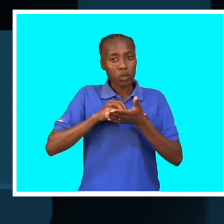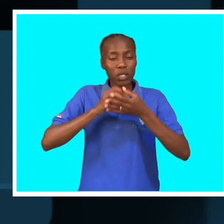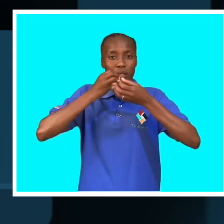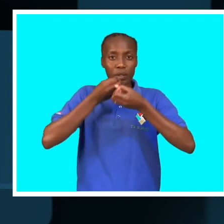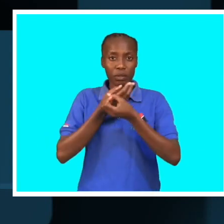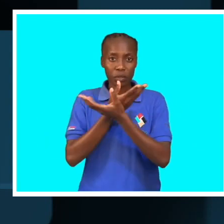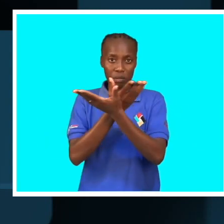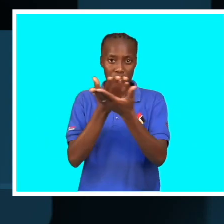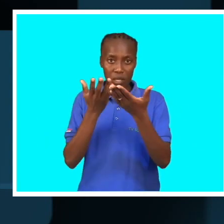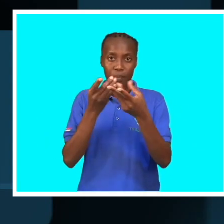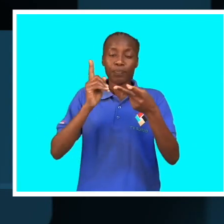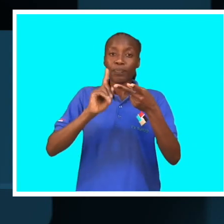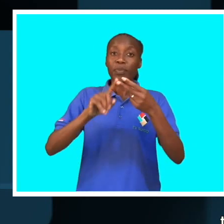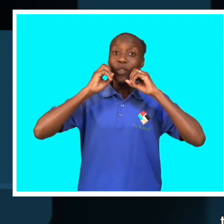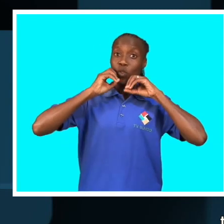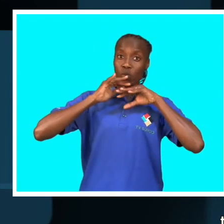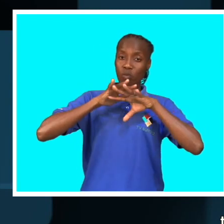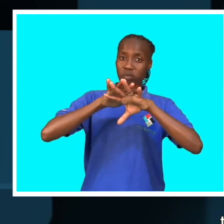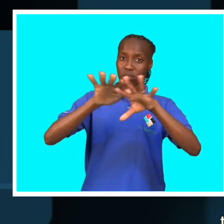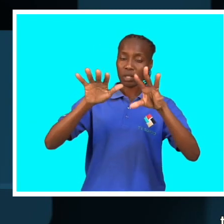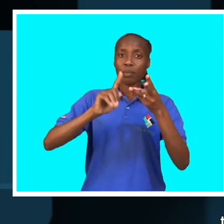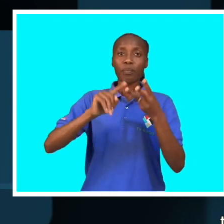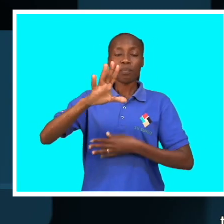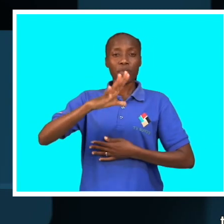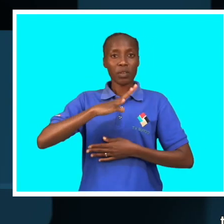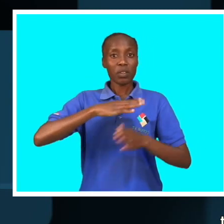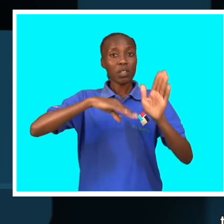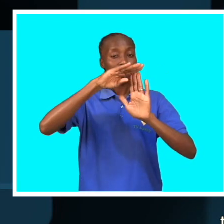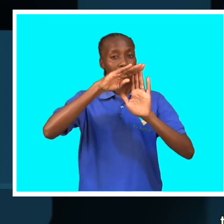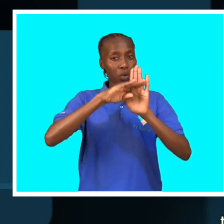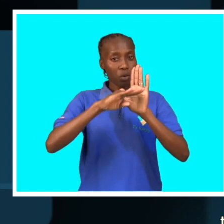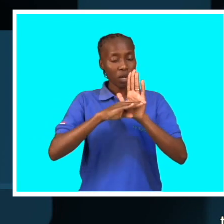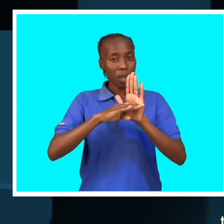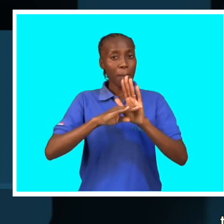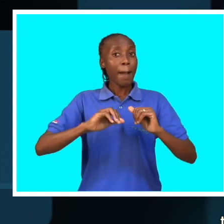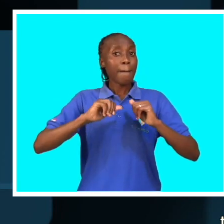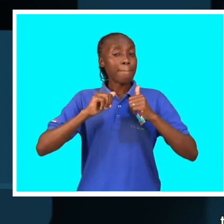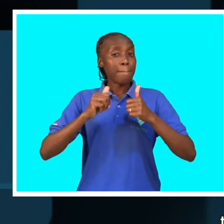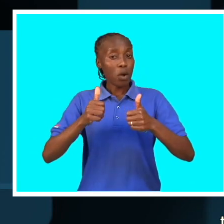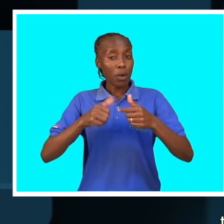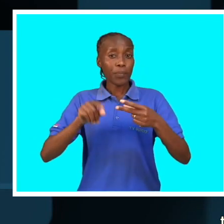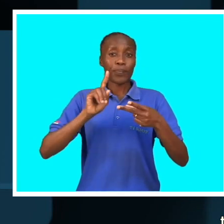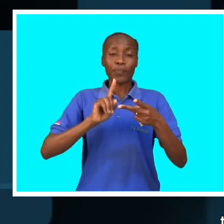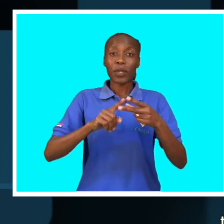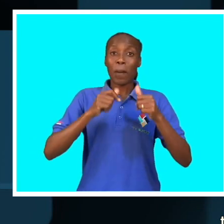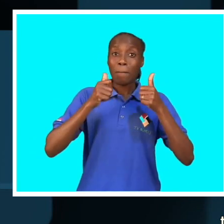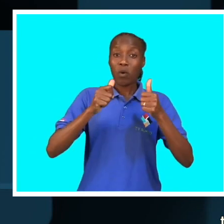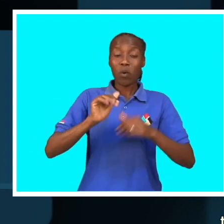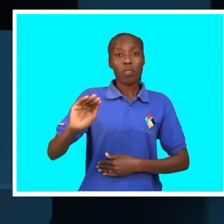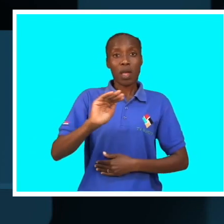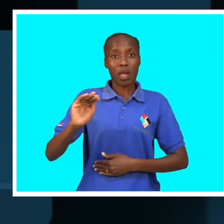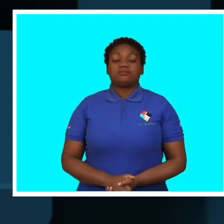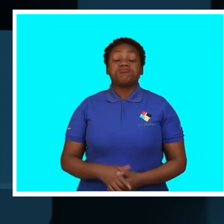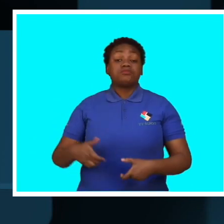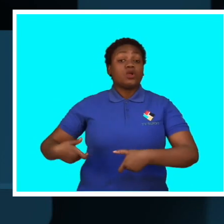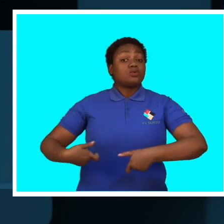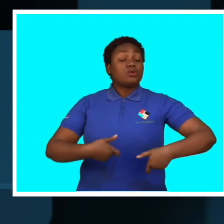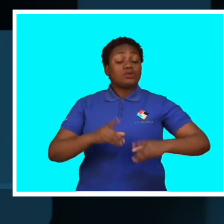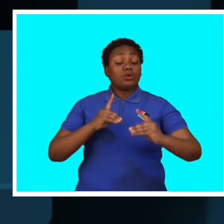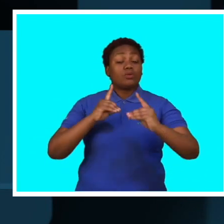informação e divulgação, tivesse programas tão bons, tão bons na área da saúde.